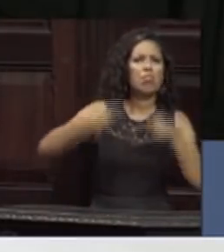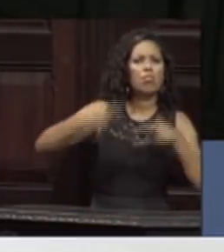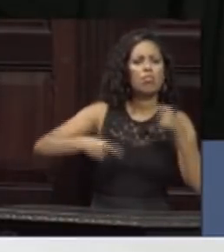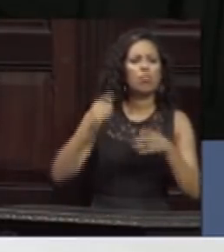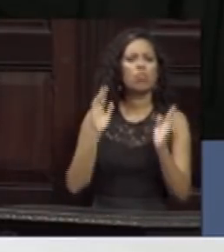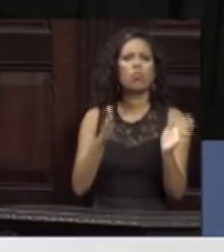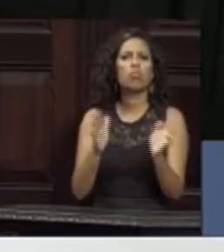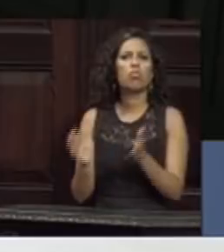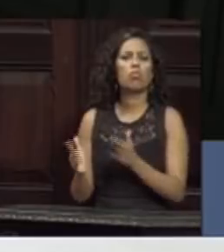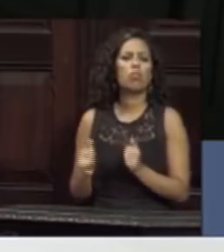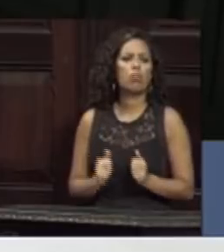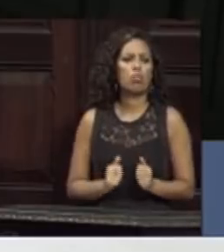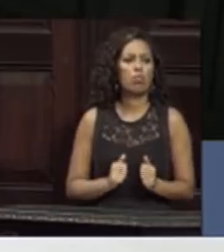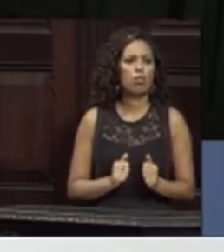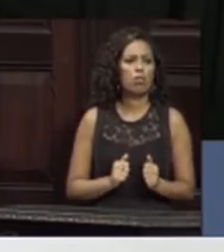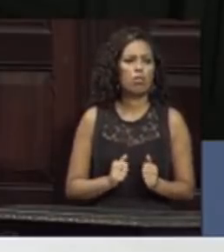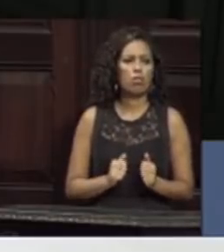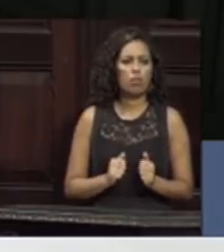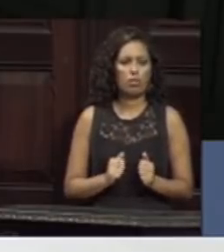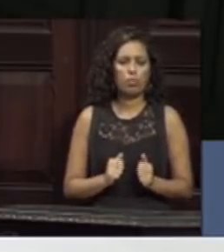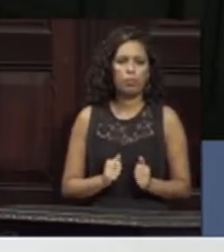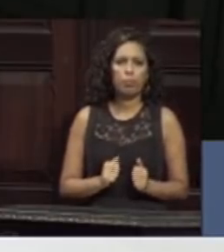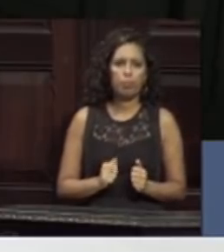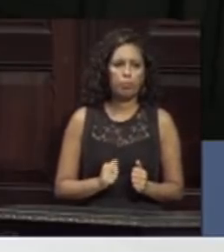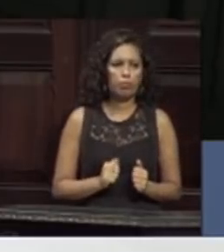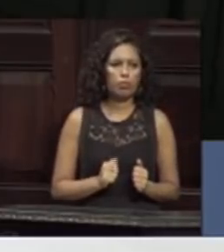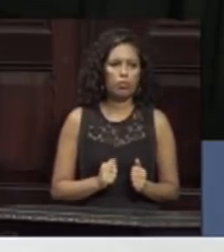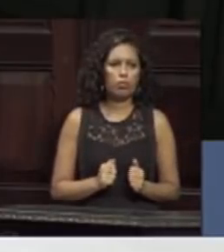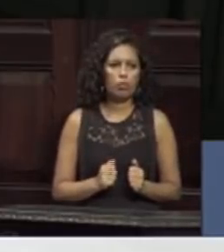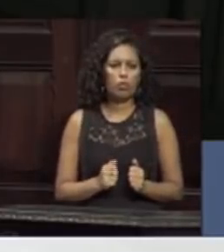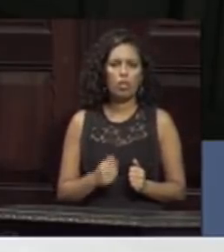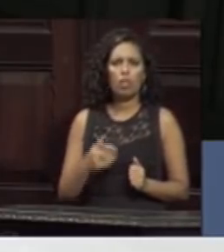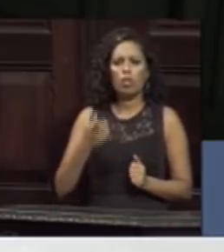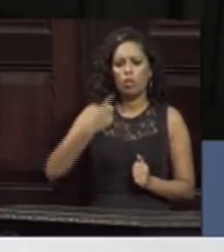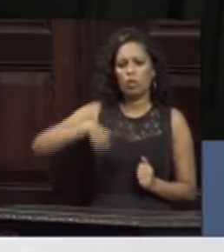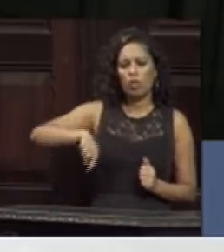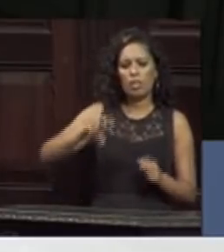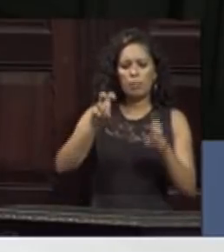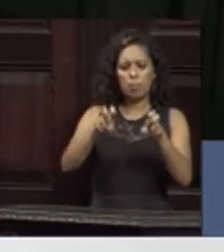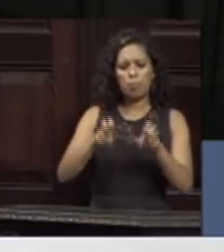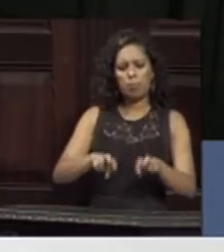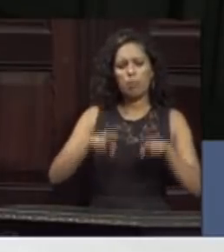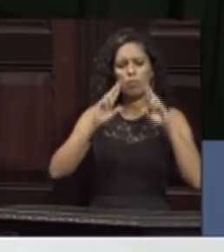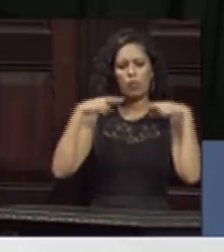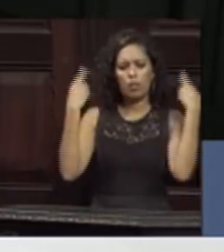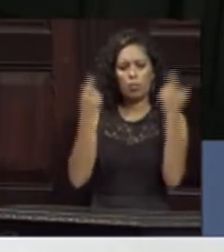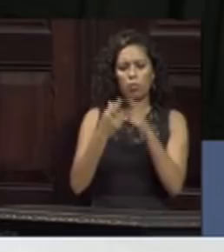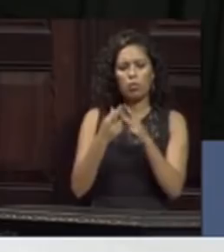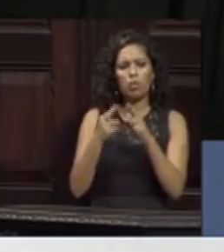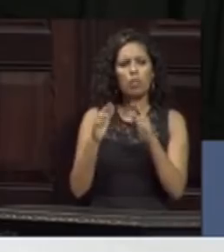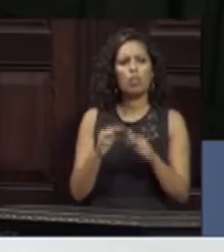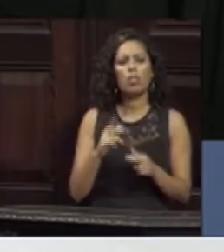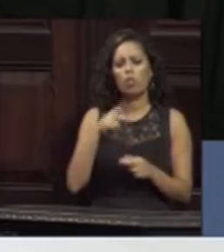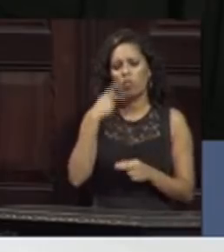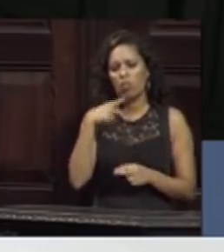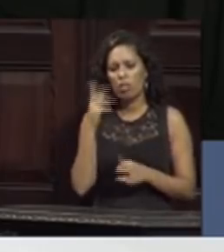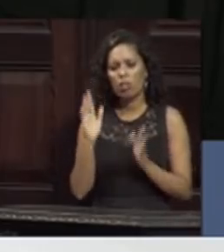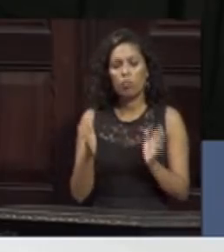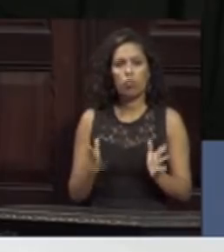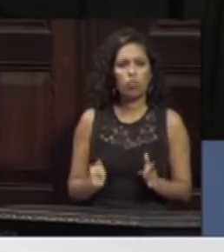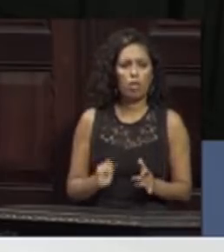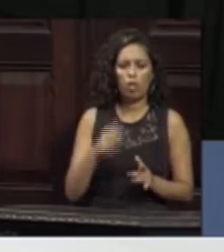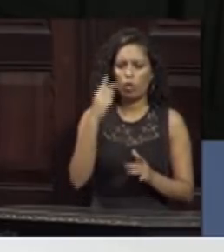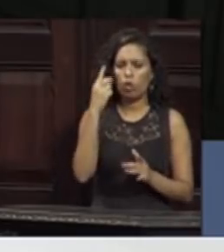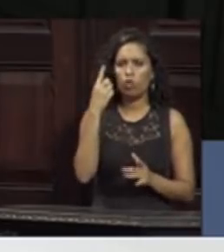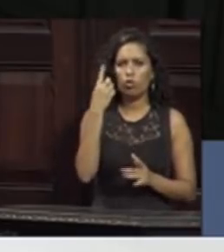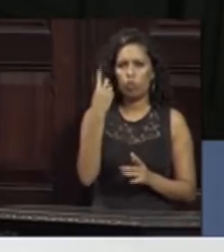Esse debate transbordou, por assim dizer, para uma audiência pública, que foi feita também há 2 semanas no máximo, pela